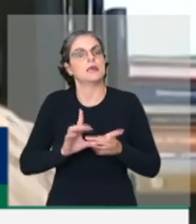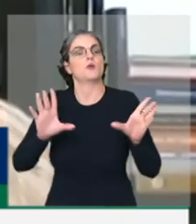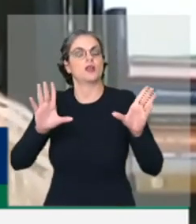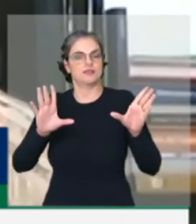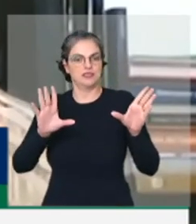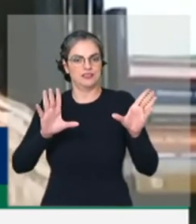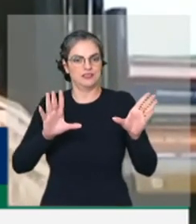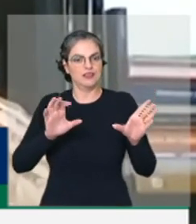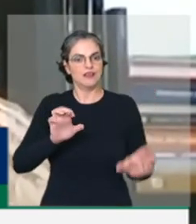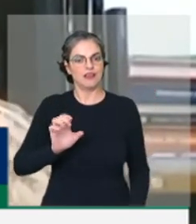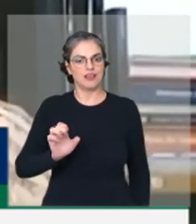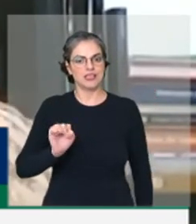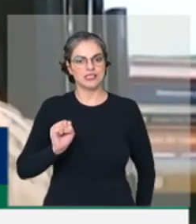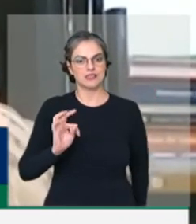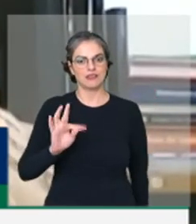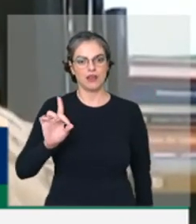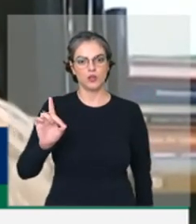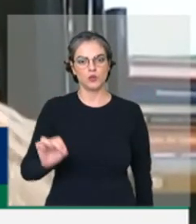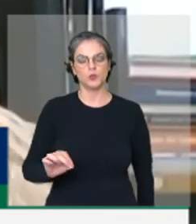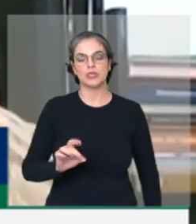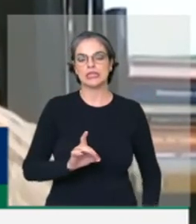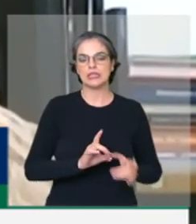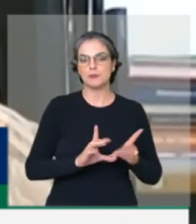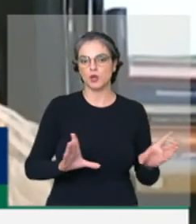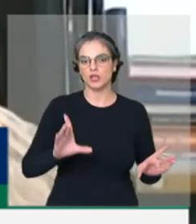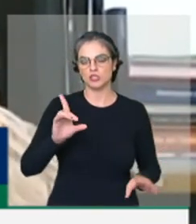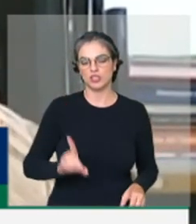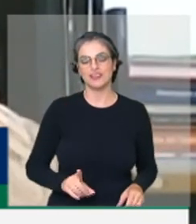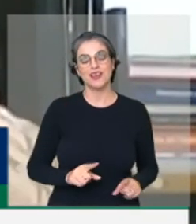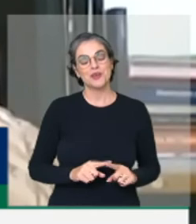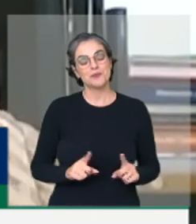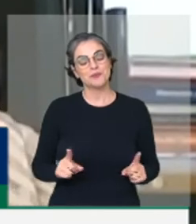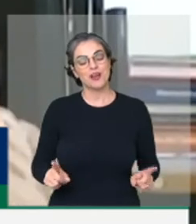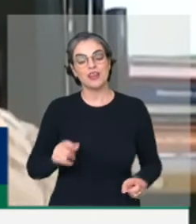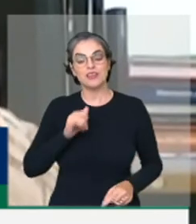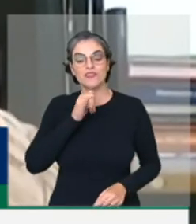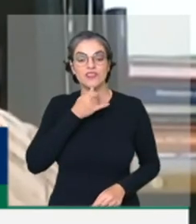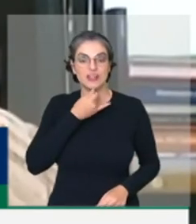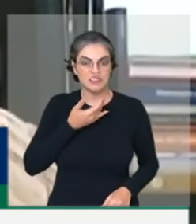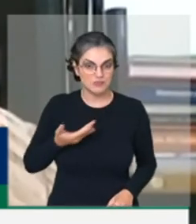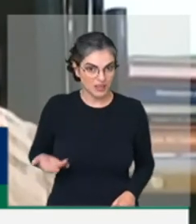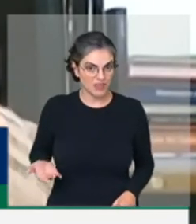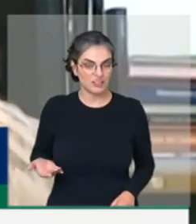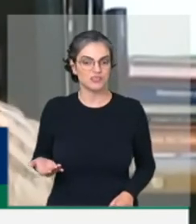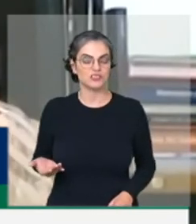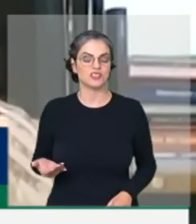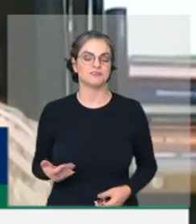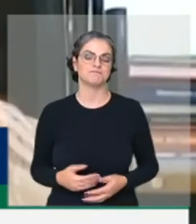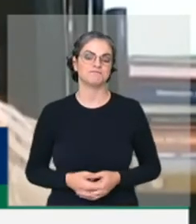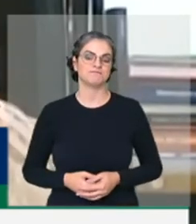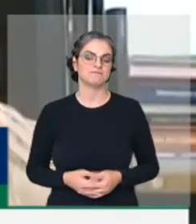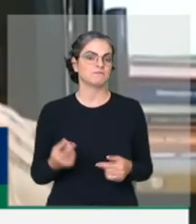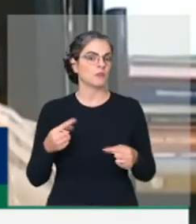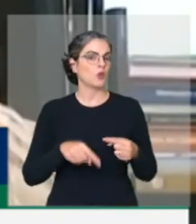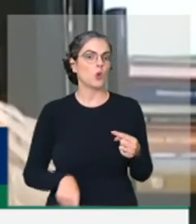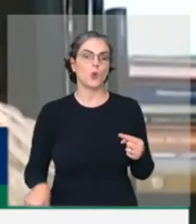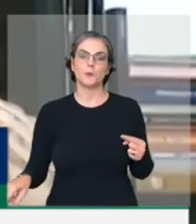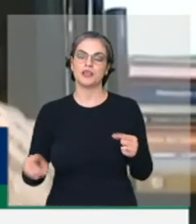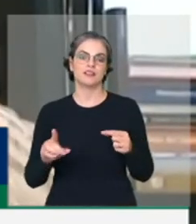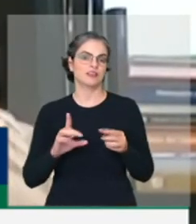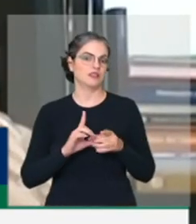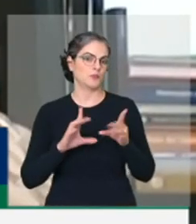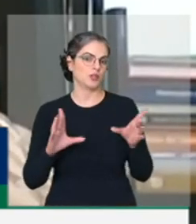Mas, infelizmente, os atos que se colocaram, eles confiscam a natureza da democracia e